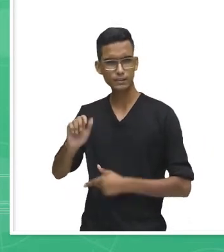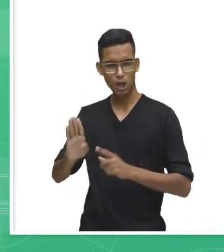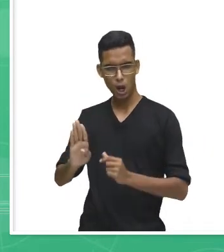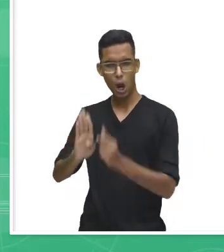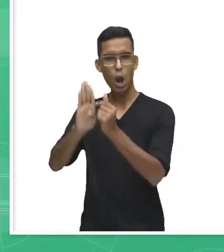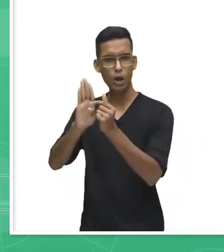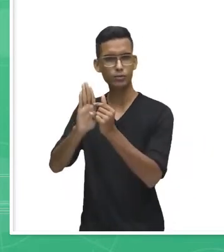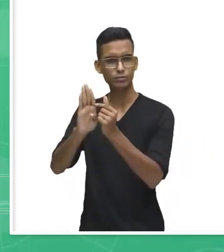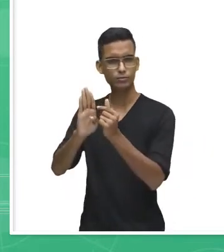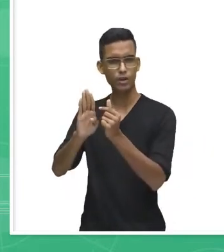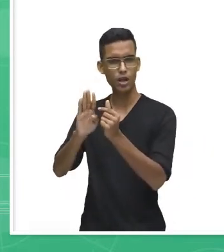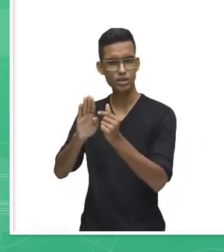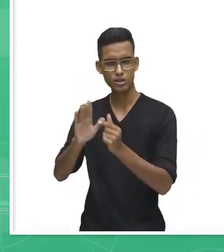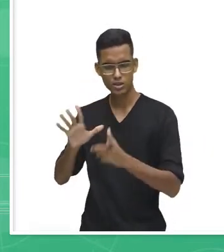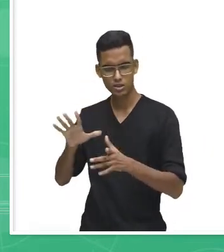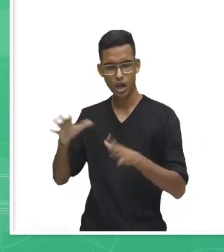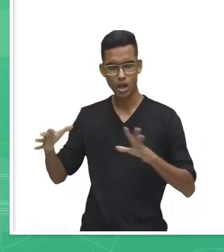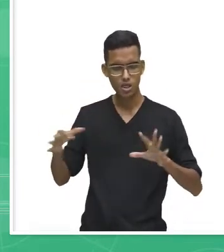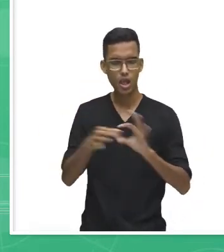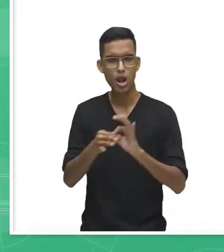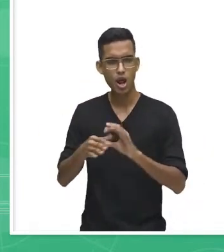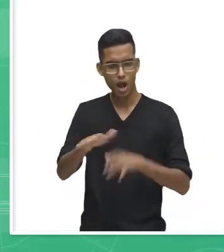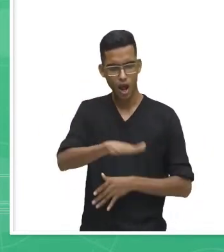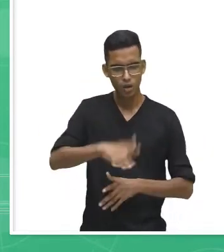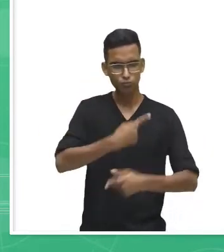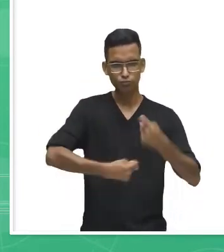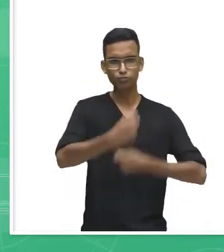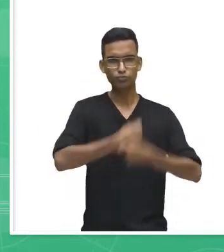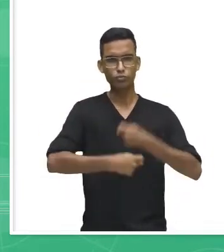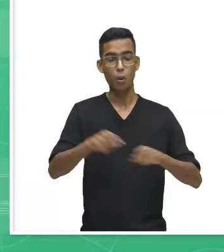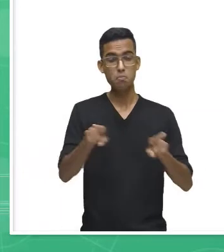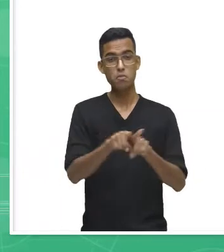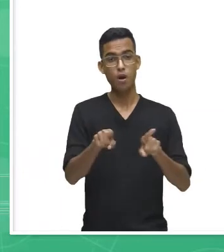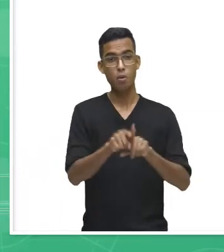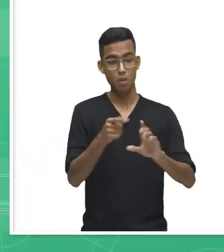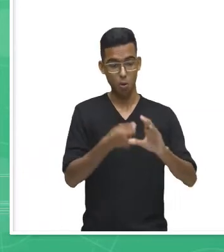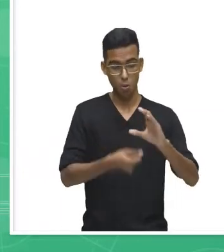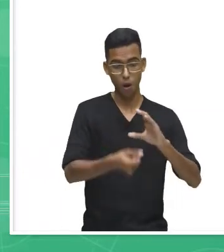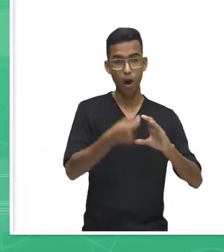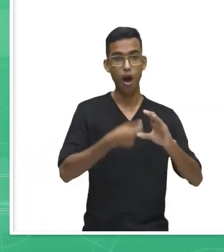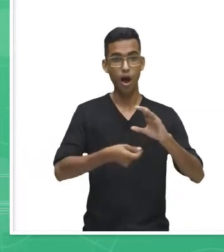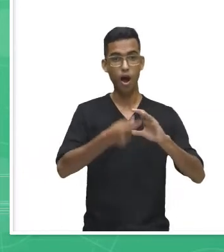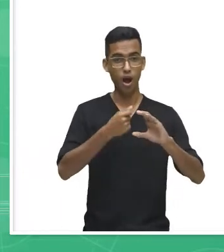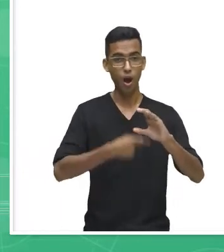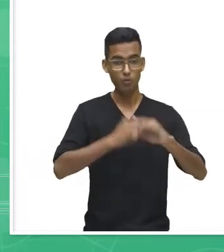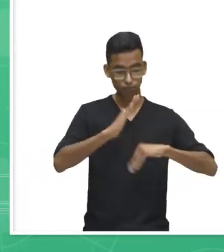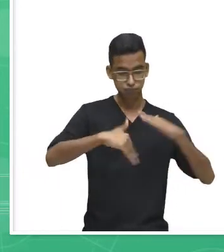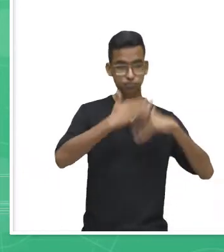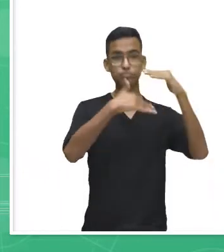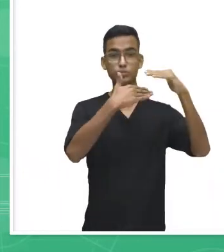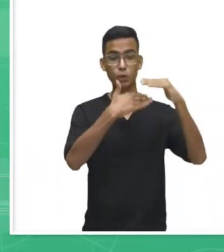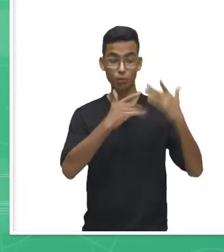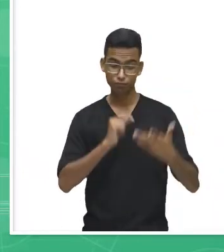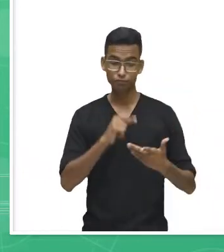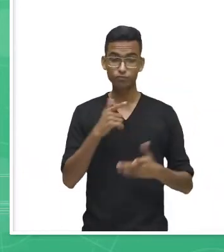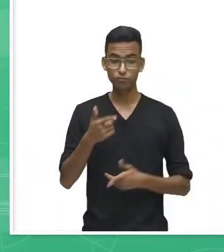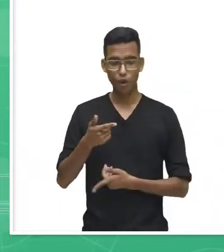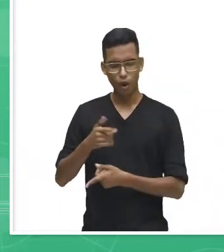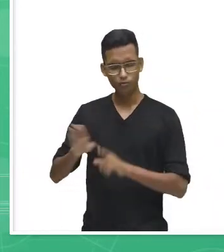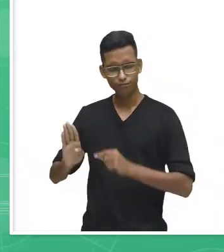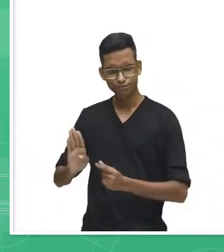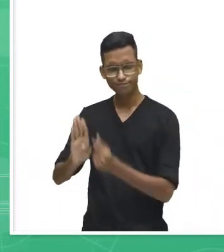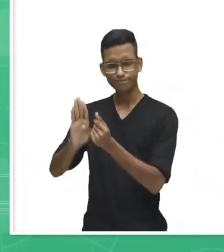ao comércio, ao avanço do capitalismo. Essa burguesia que vai começar a dar as cartas